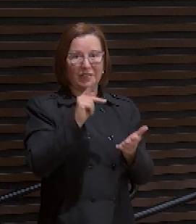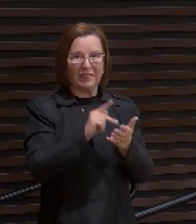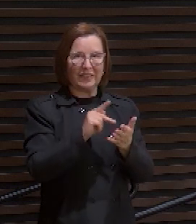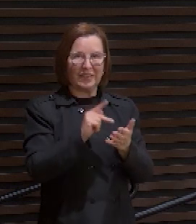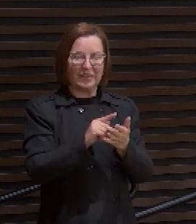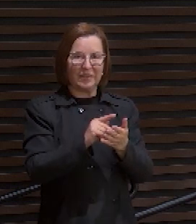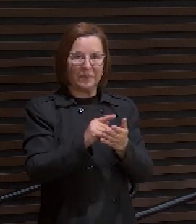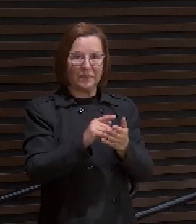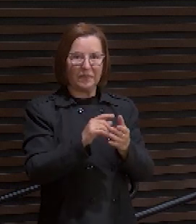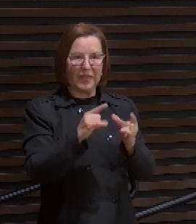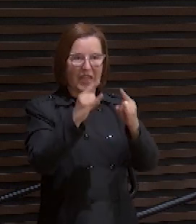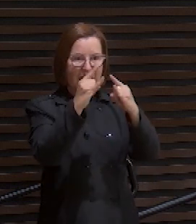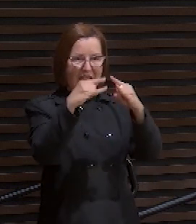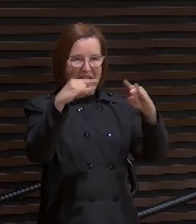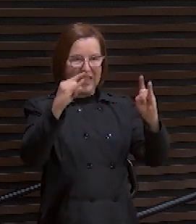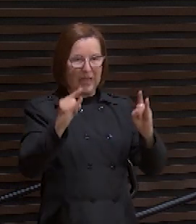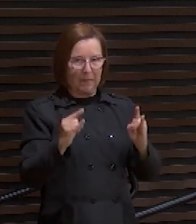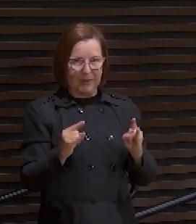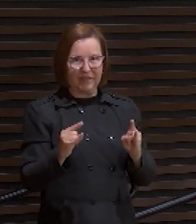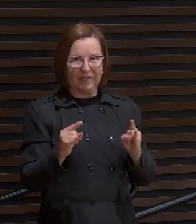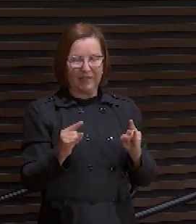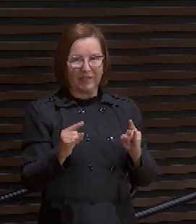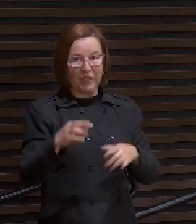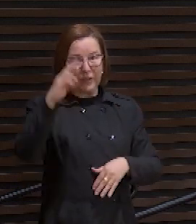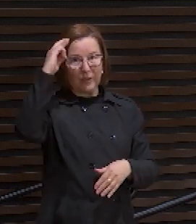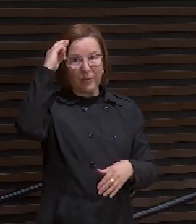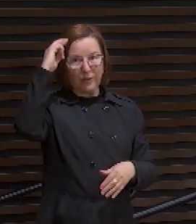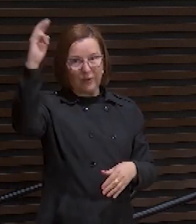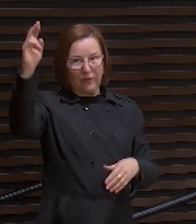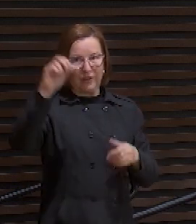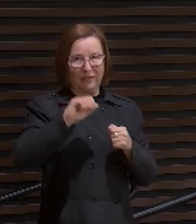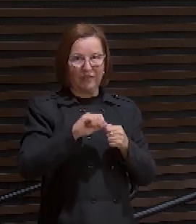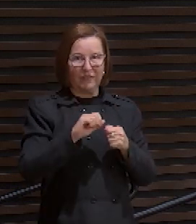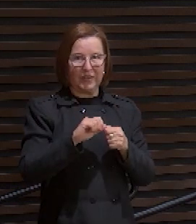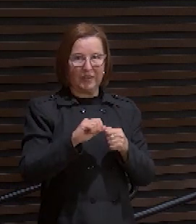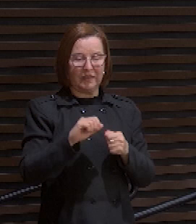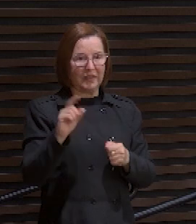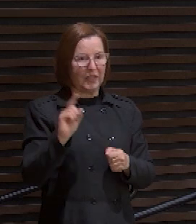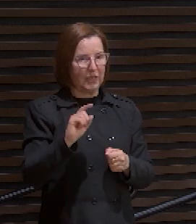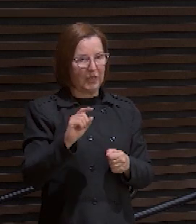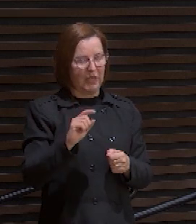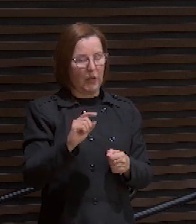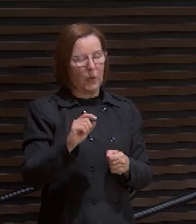verdadeiro tabernáculo que o Senhor erigiu, não o homem.